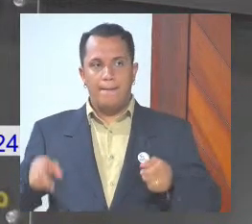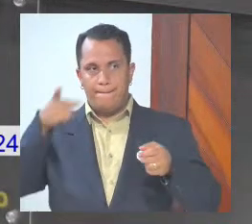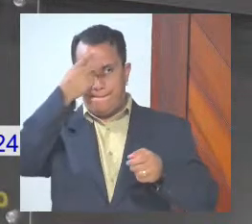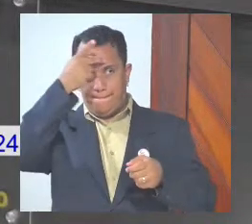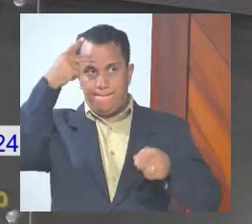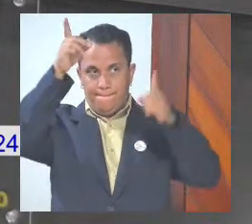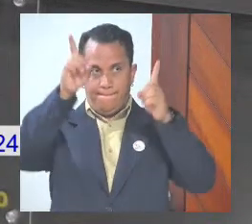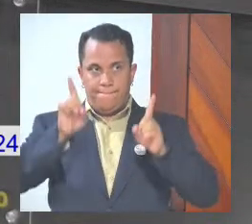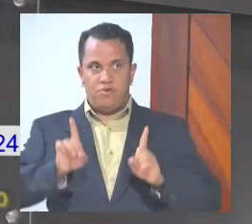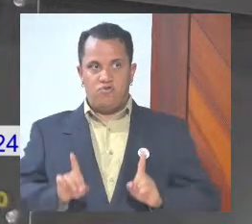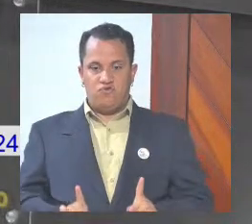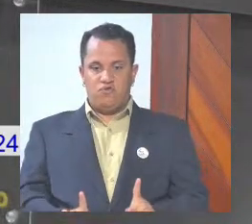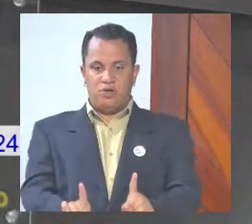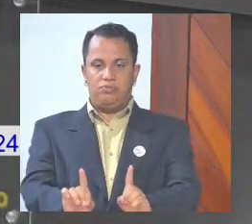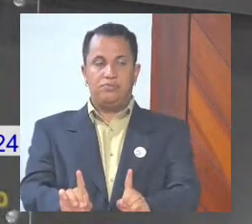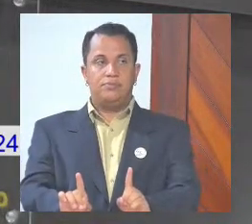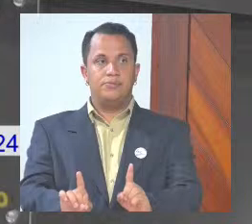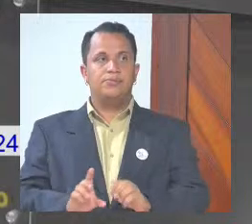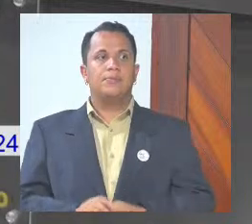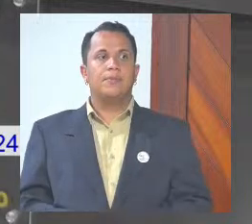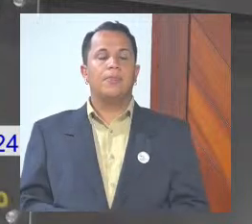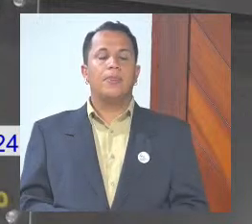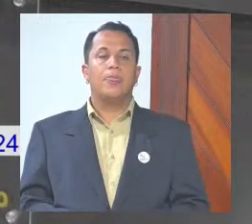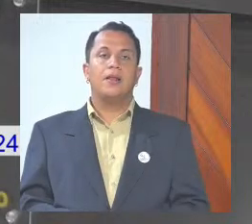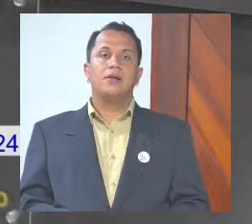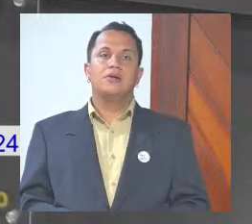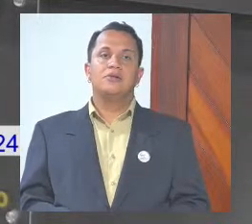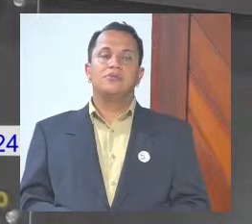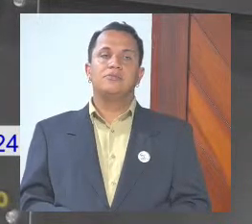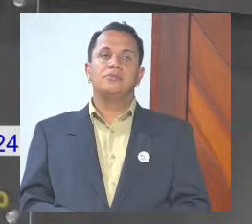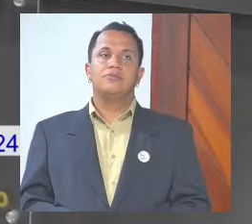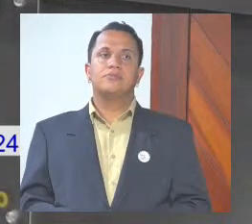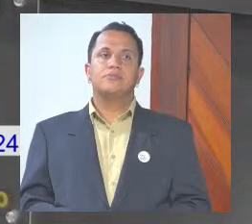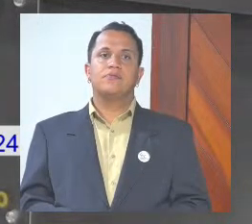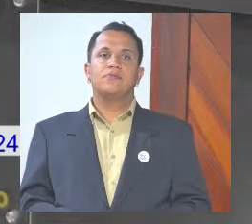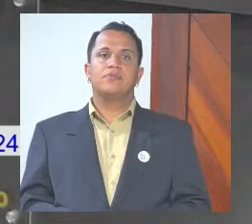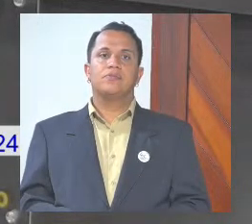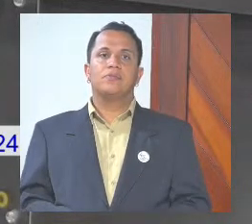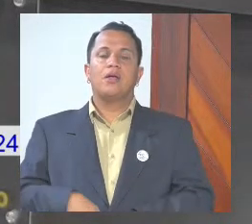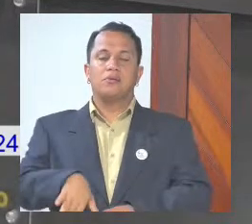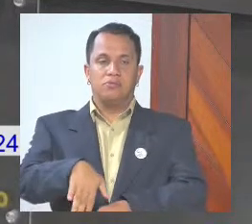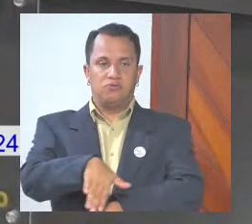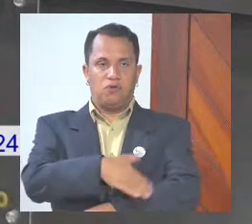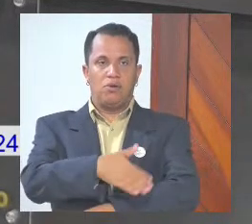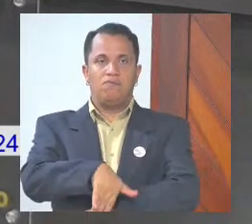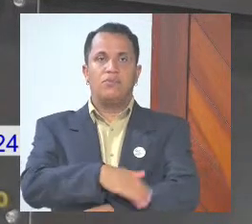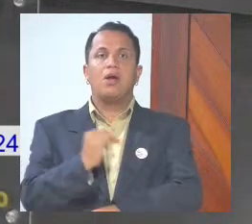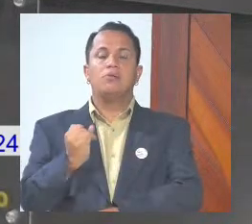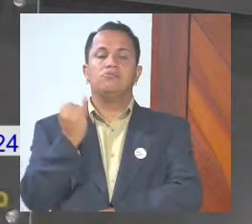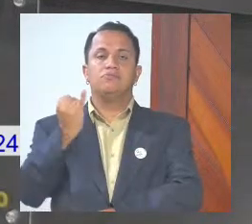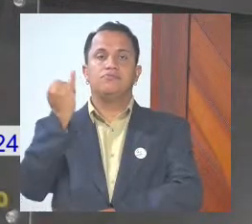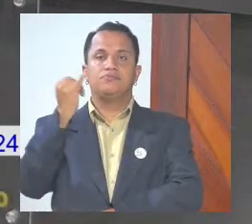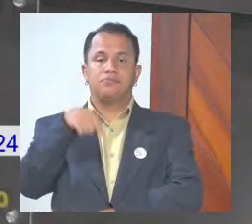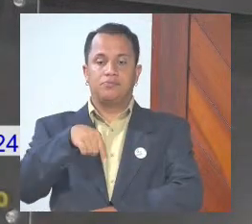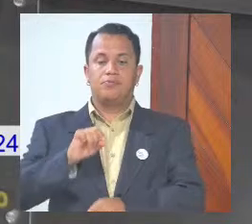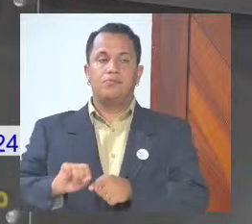com deficiência. Isso na área central do município de